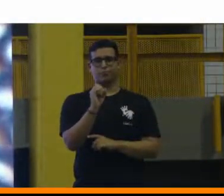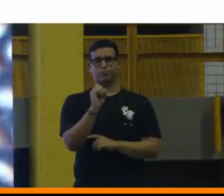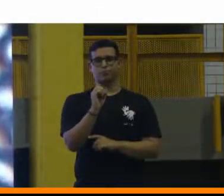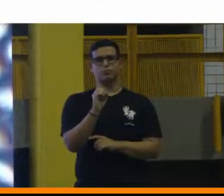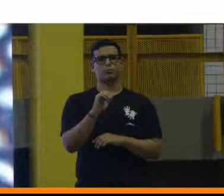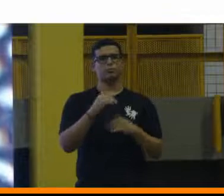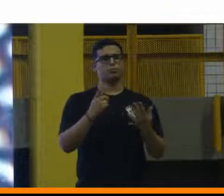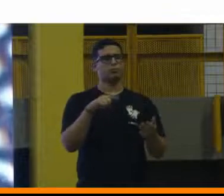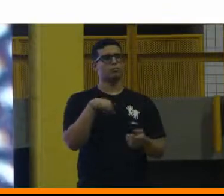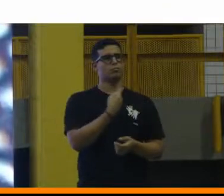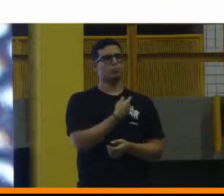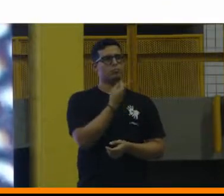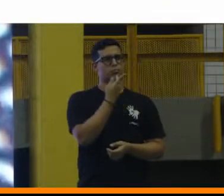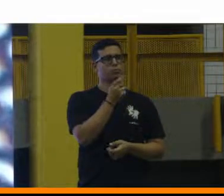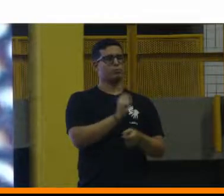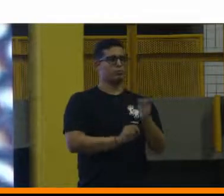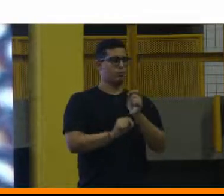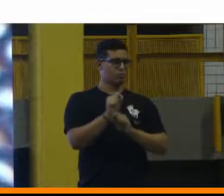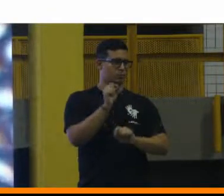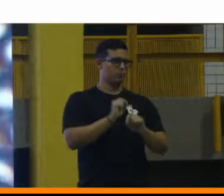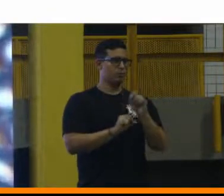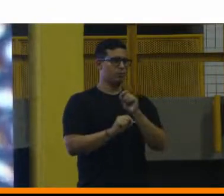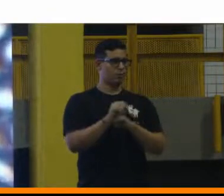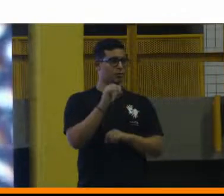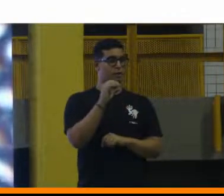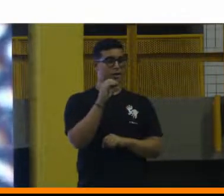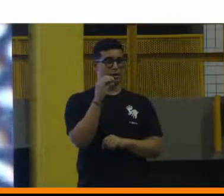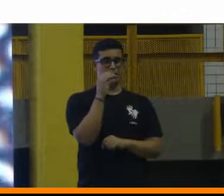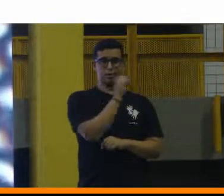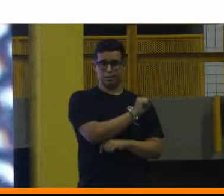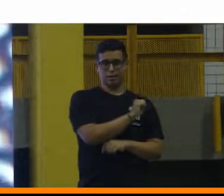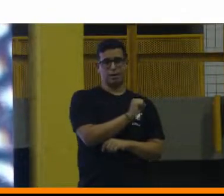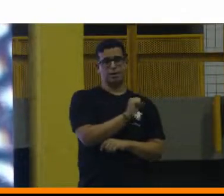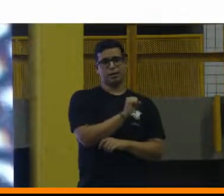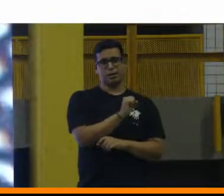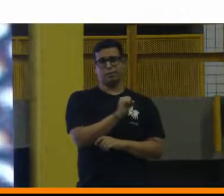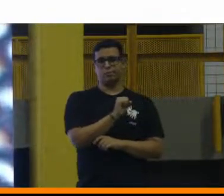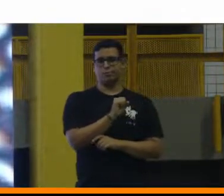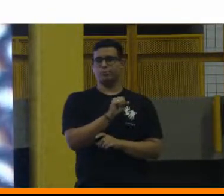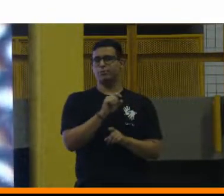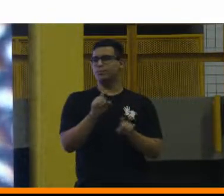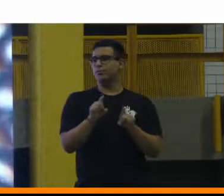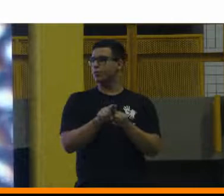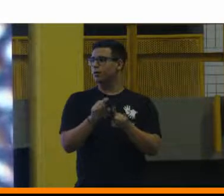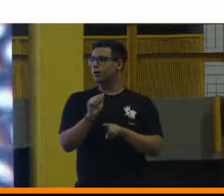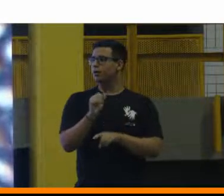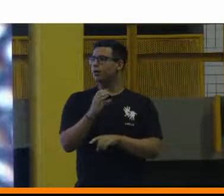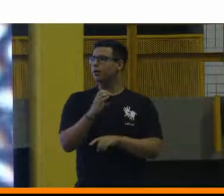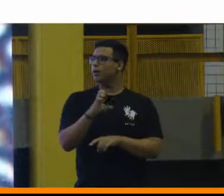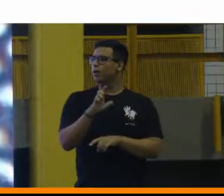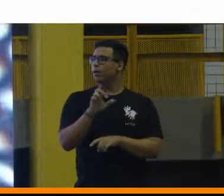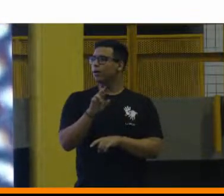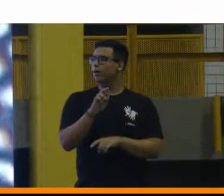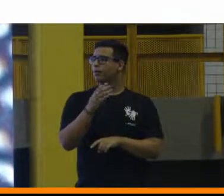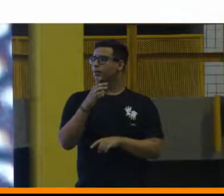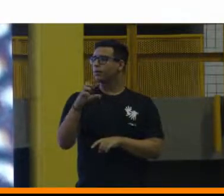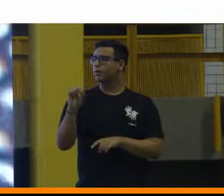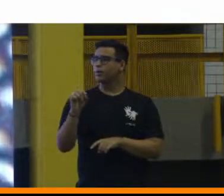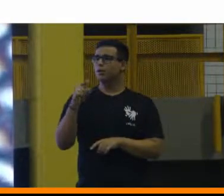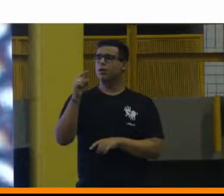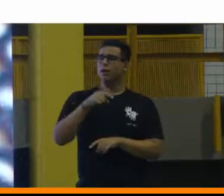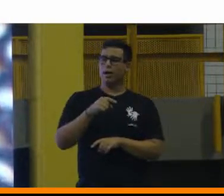gente diz que a velocidade, a aceleração, numa queda livre, é